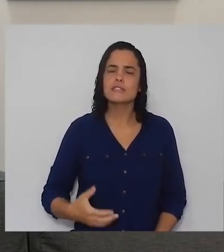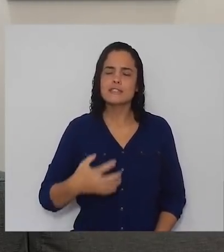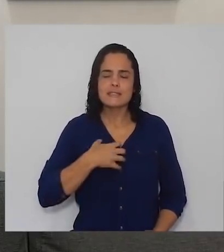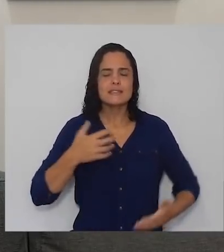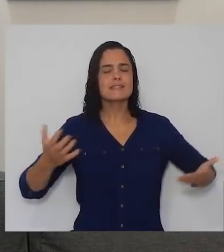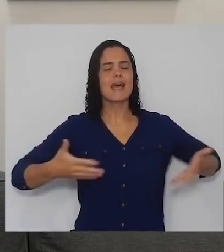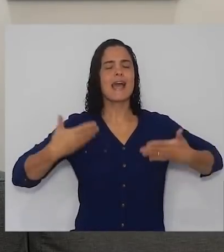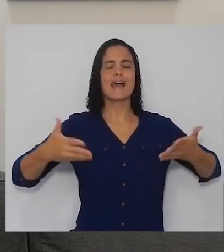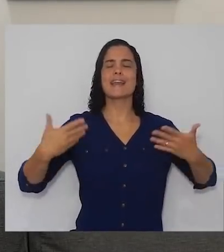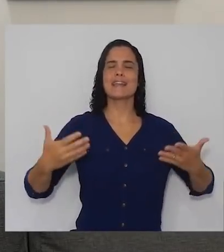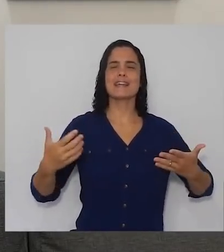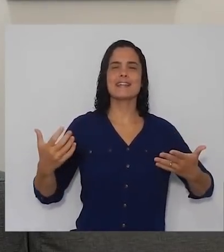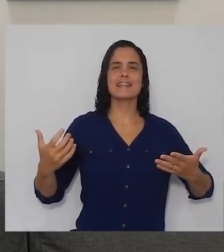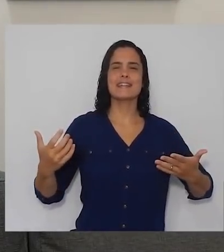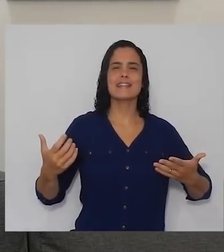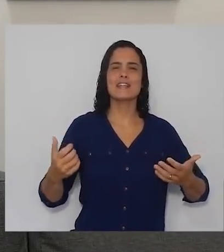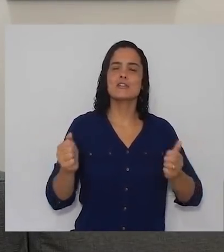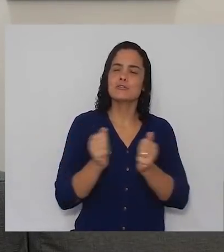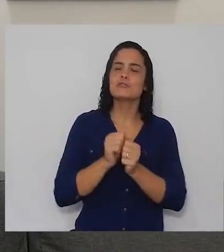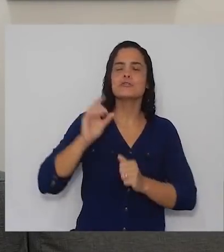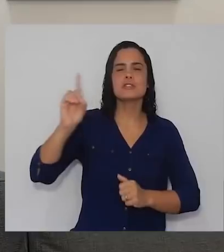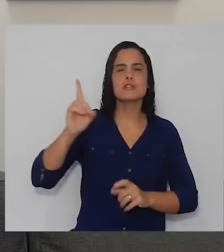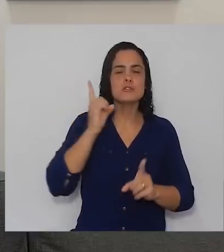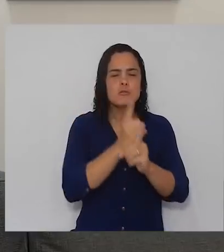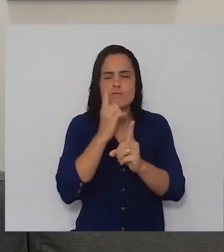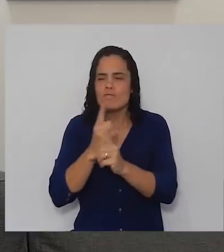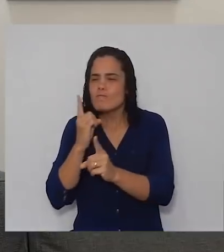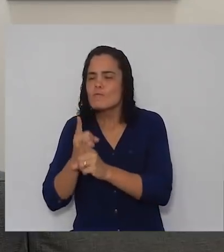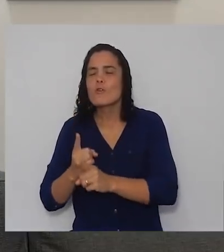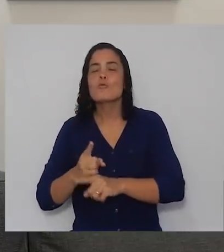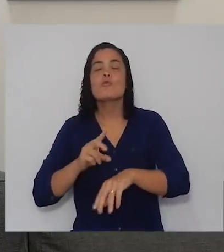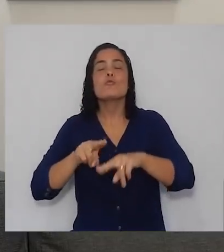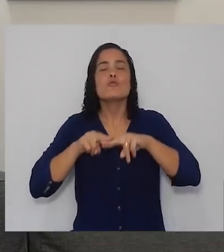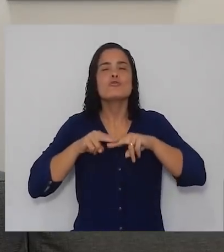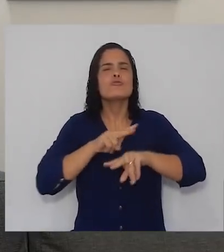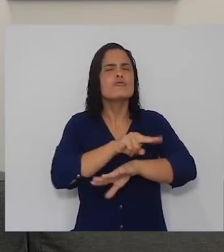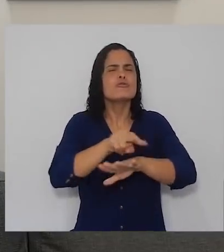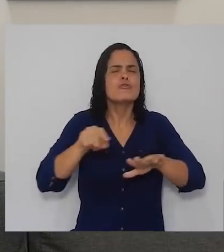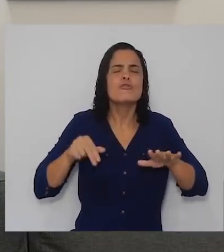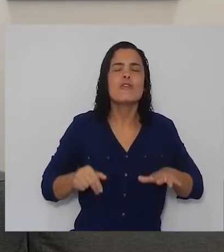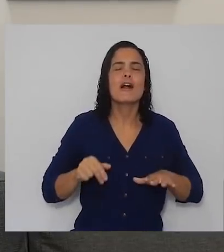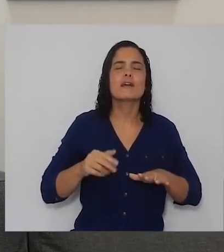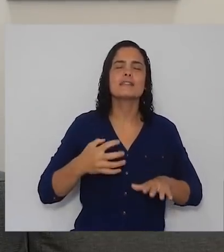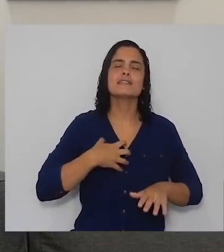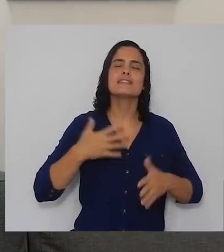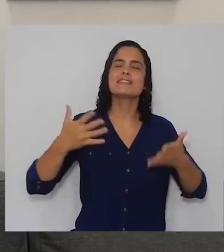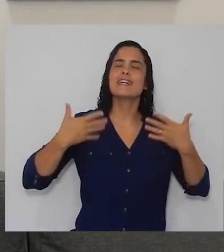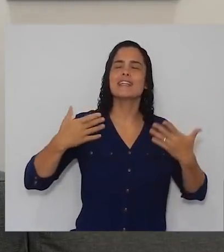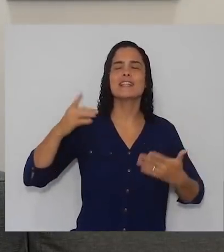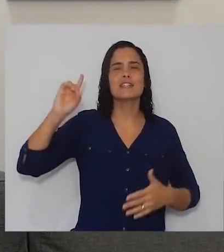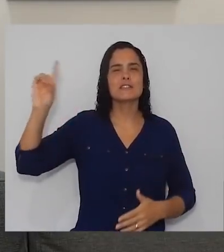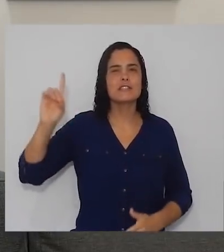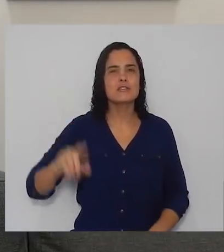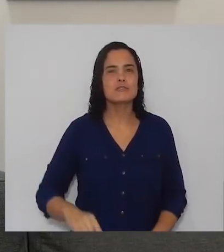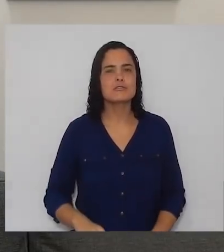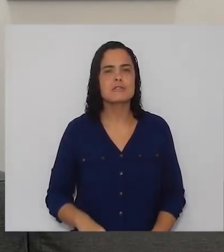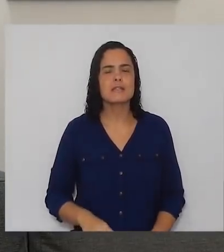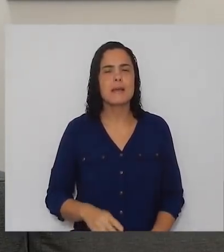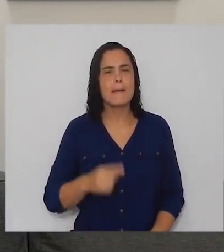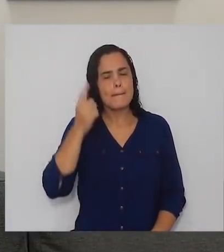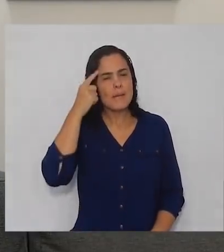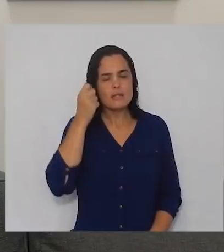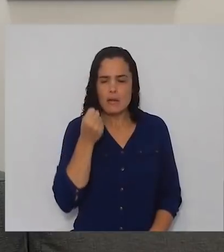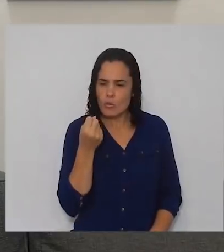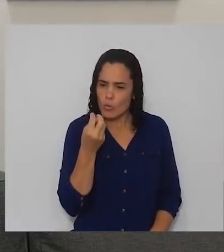Senhor, regozijarmos-nos no Senhor Jesus. Nesta manhã, encontre motivos para se alegrar no Senhor. Comece